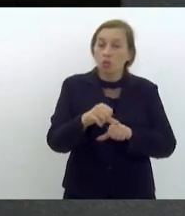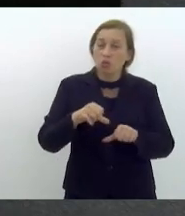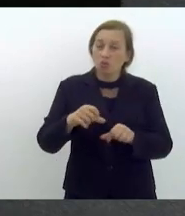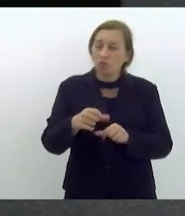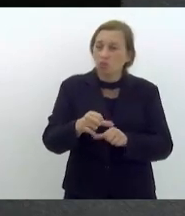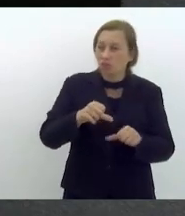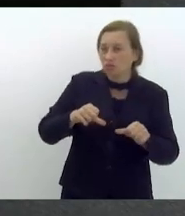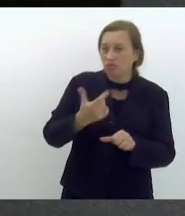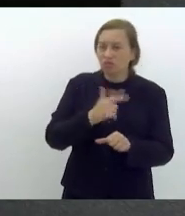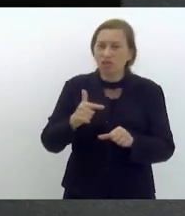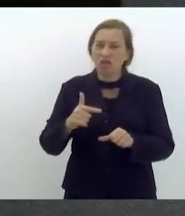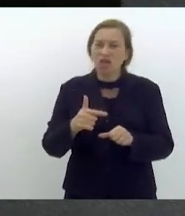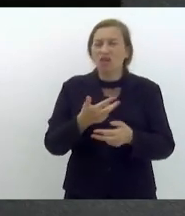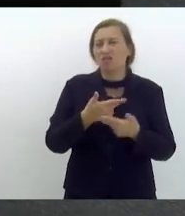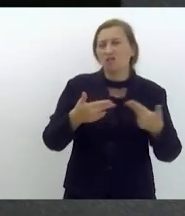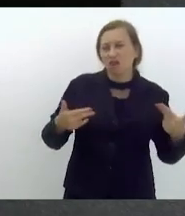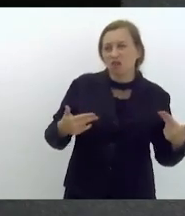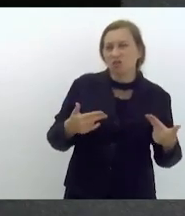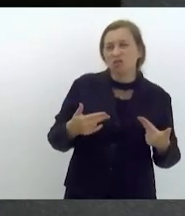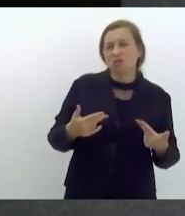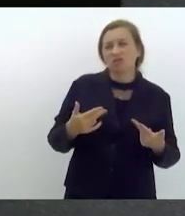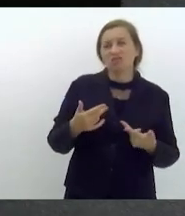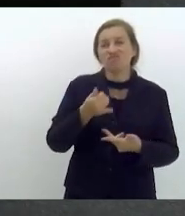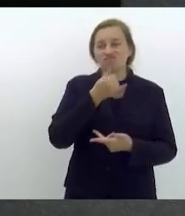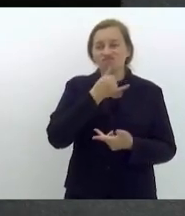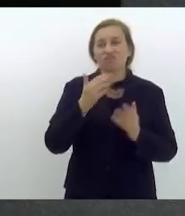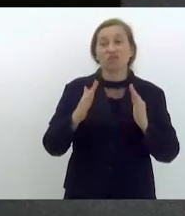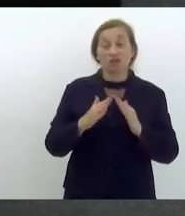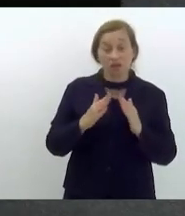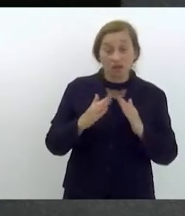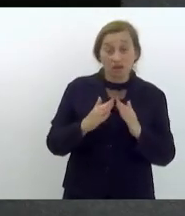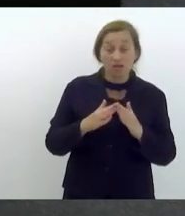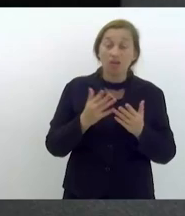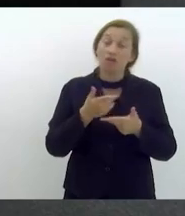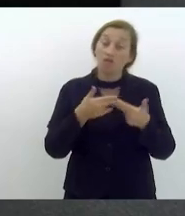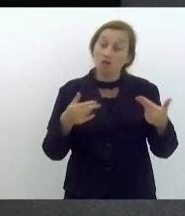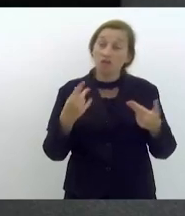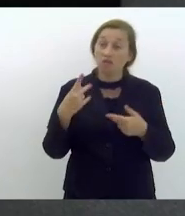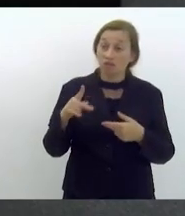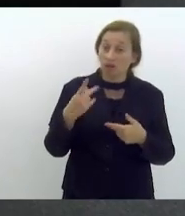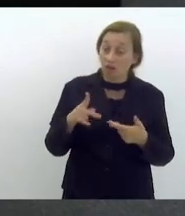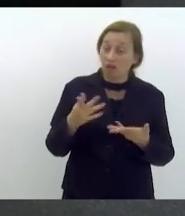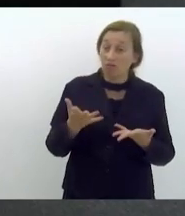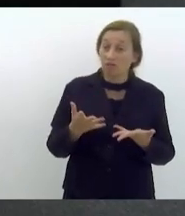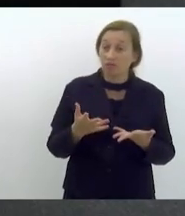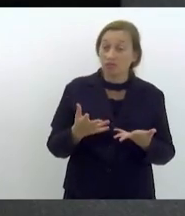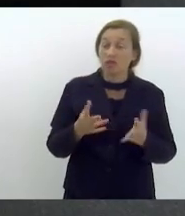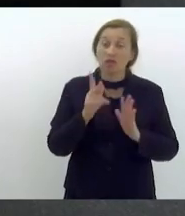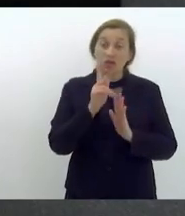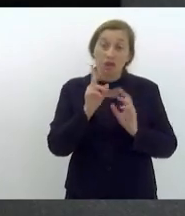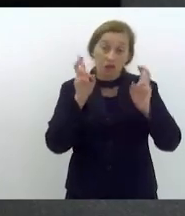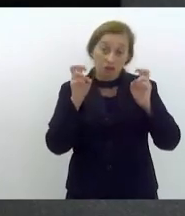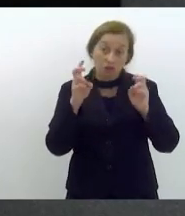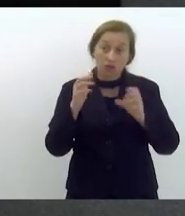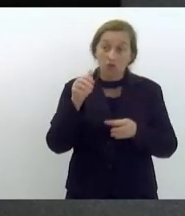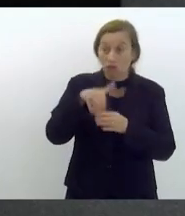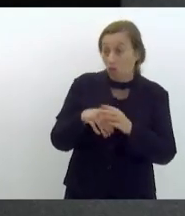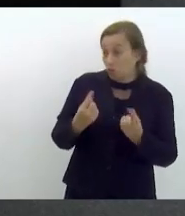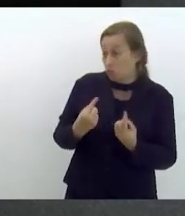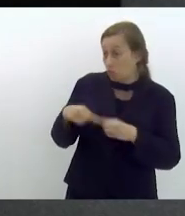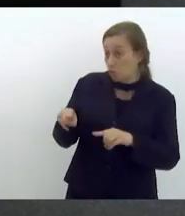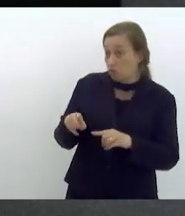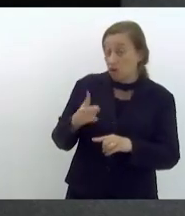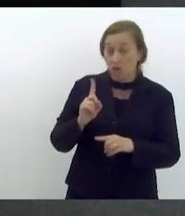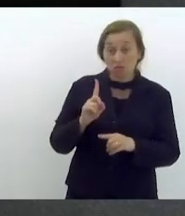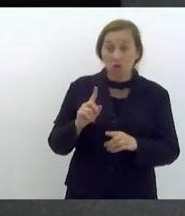então já vi verdadeiras aberrações aqui nessa casa Né e Muitas delas a maioria dessas matérias eu sempre voto contra não